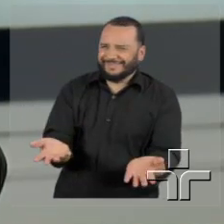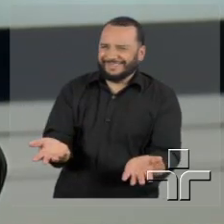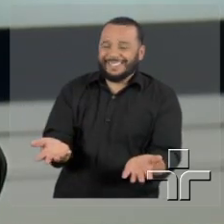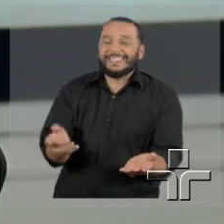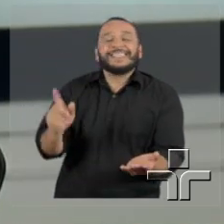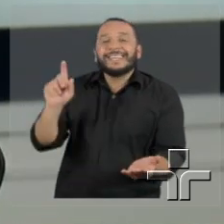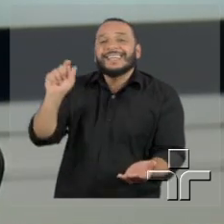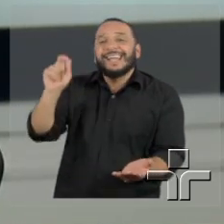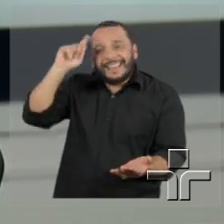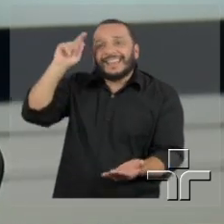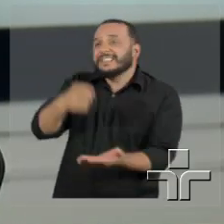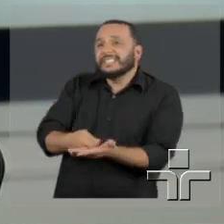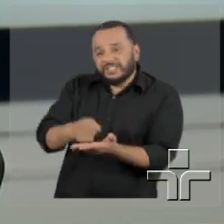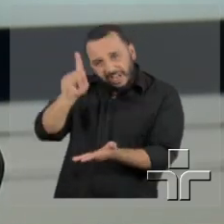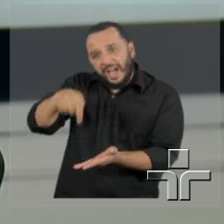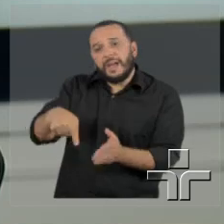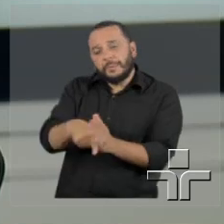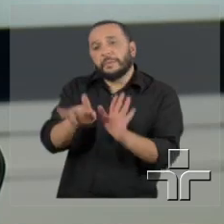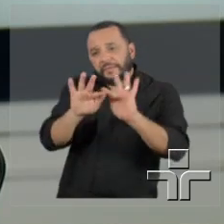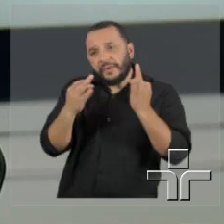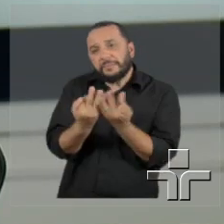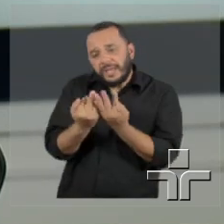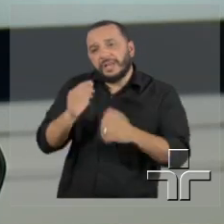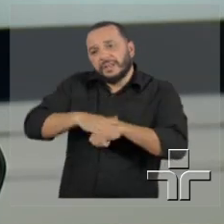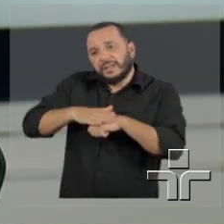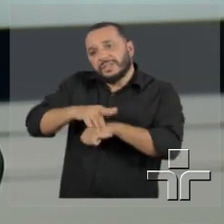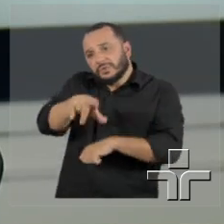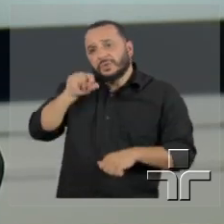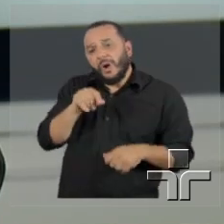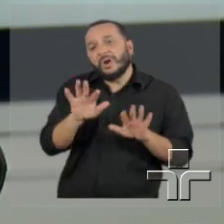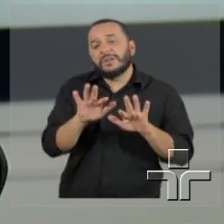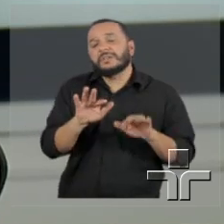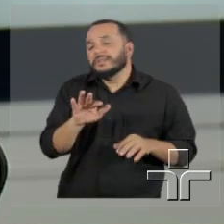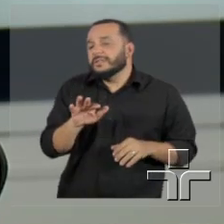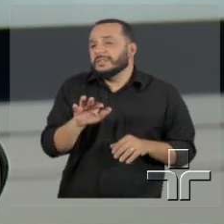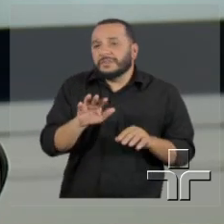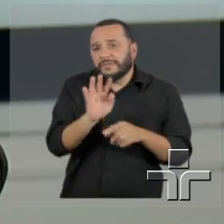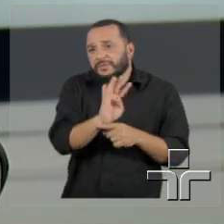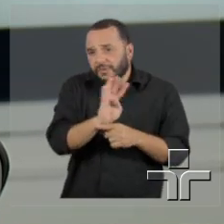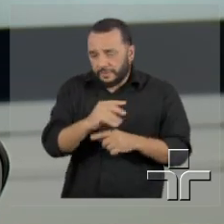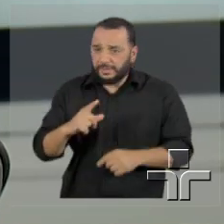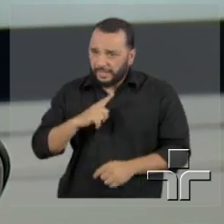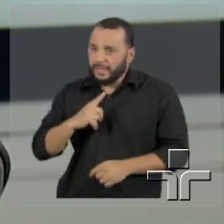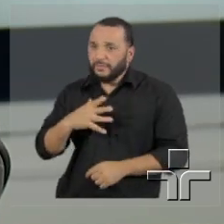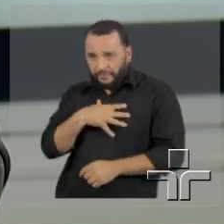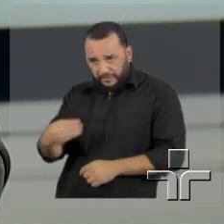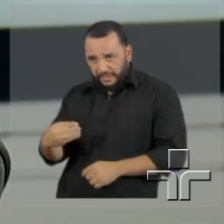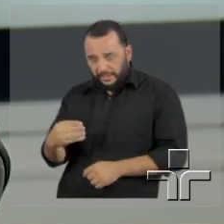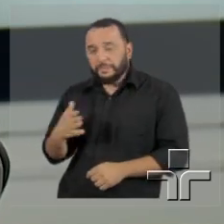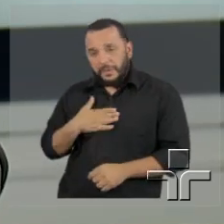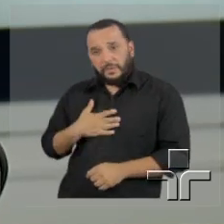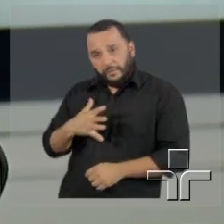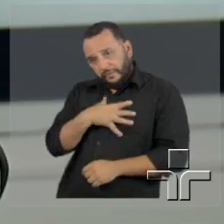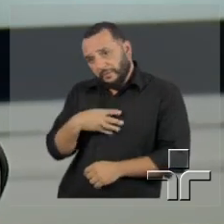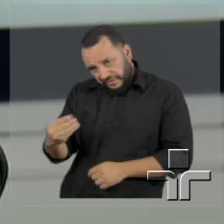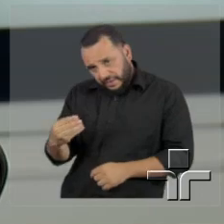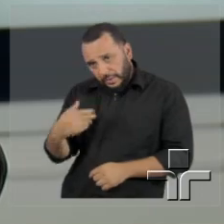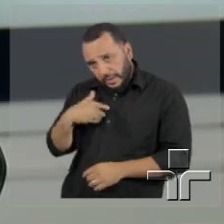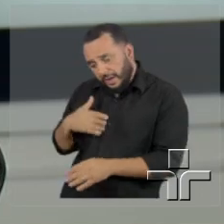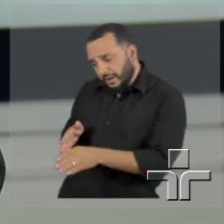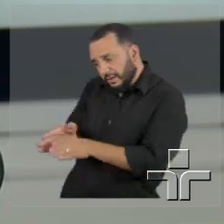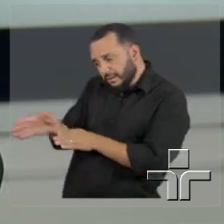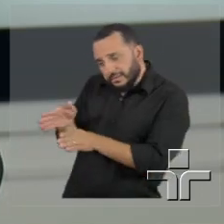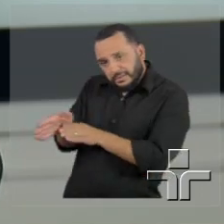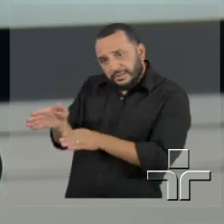quem vai assistir é a própria família. Não é? Quer dizer, eu tenho um filho, o meu filho vai assistir aquilo que for indicado